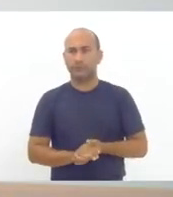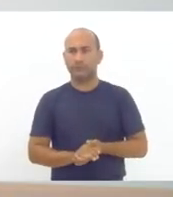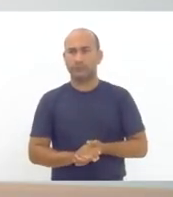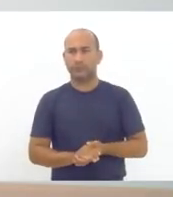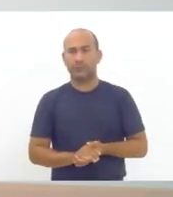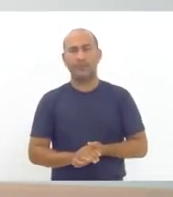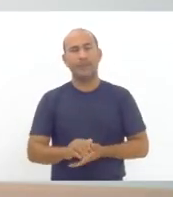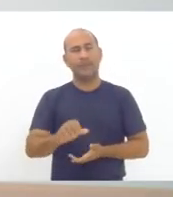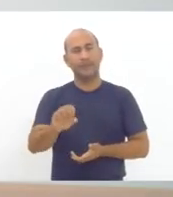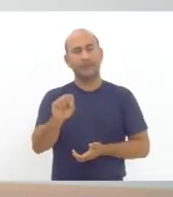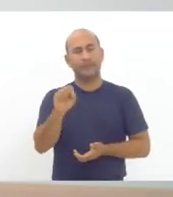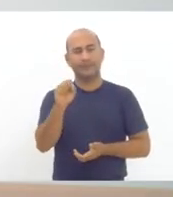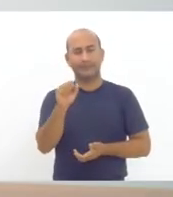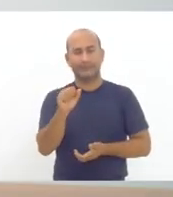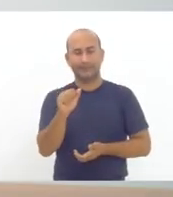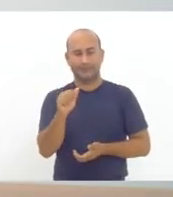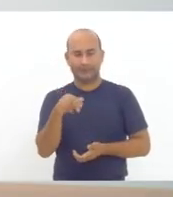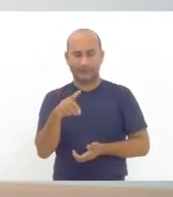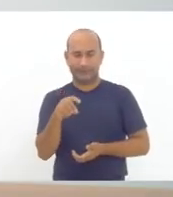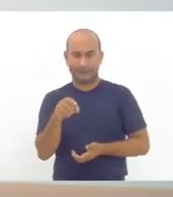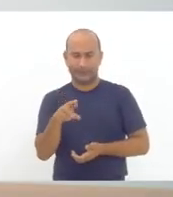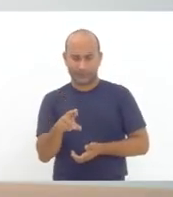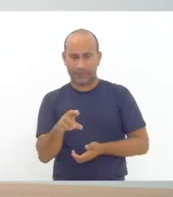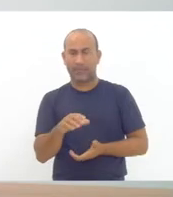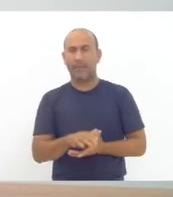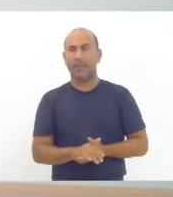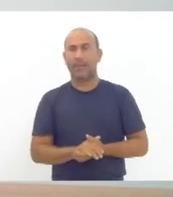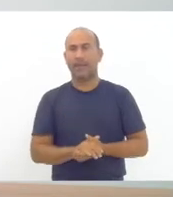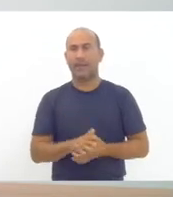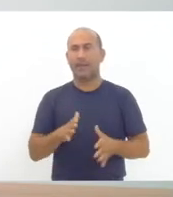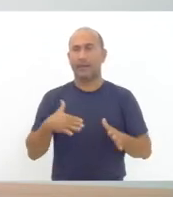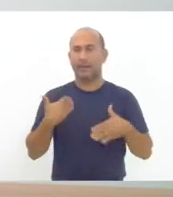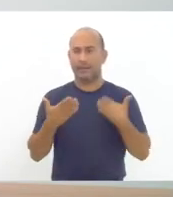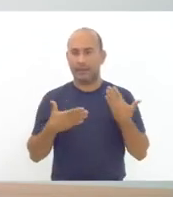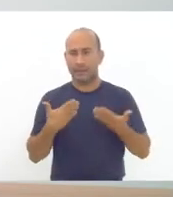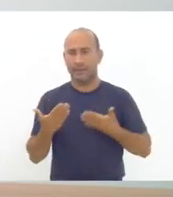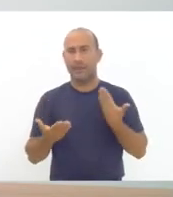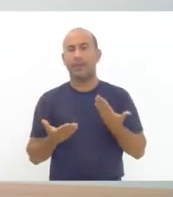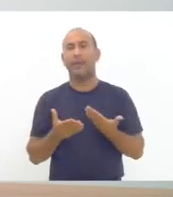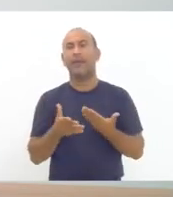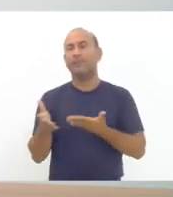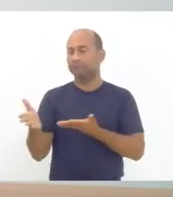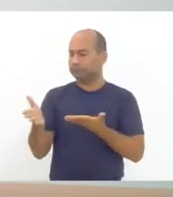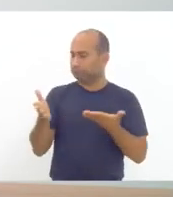Sandra Coda bloco alegria da República Andreia Ágata convidada